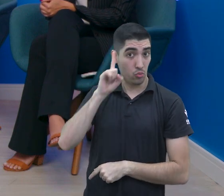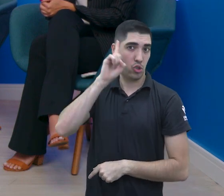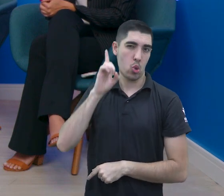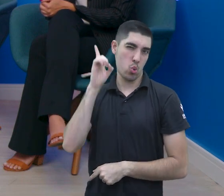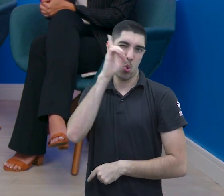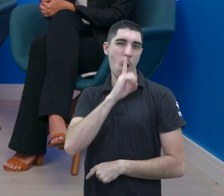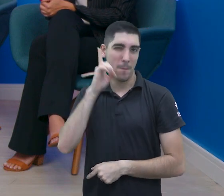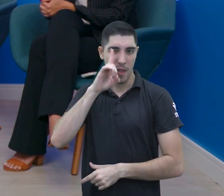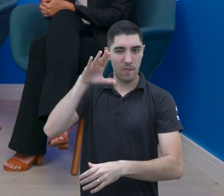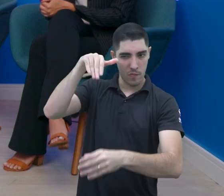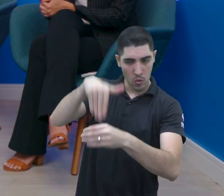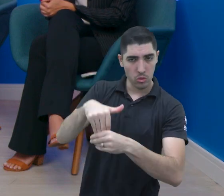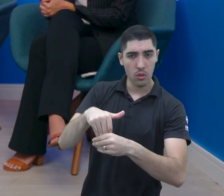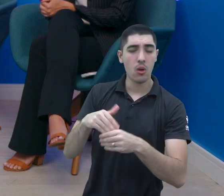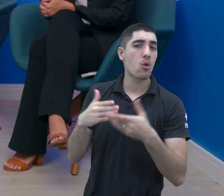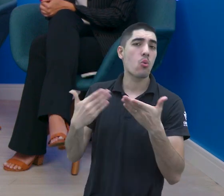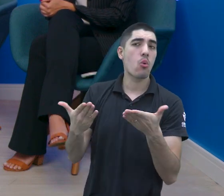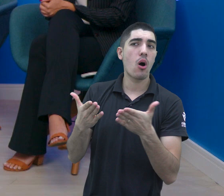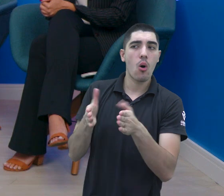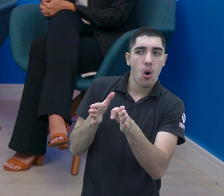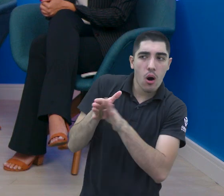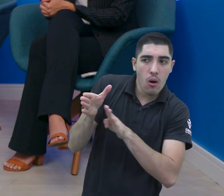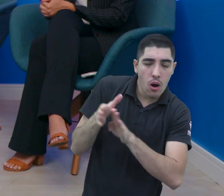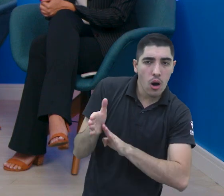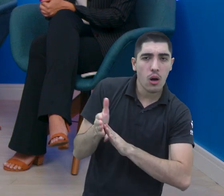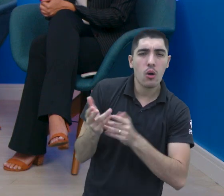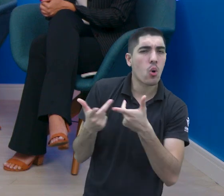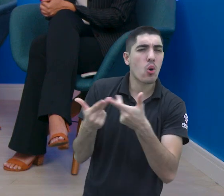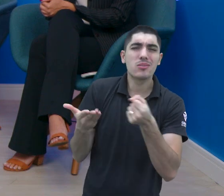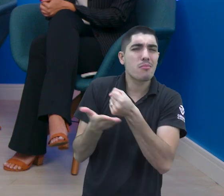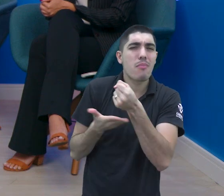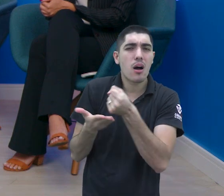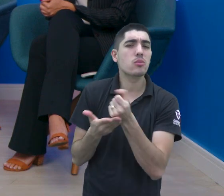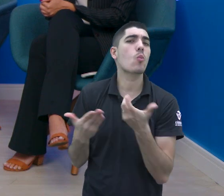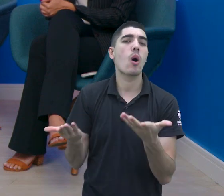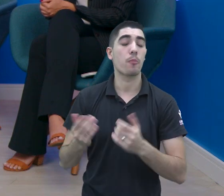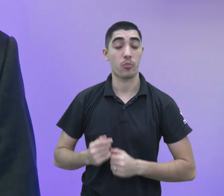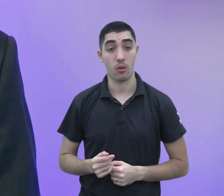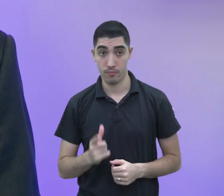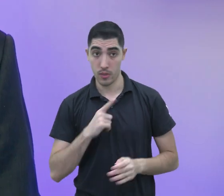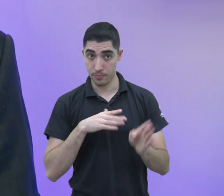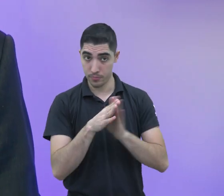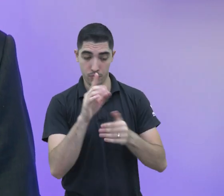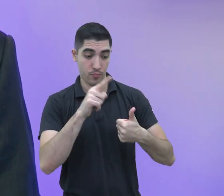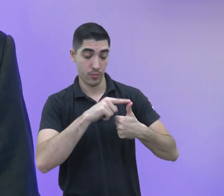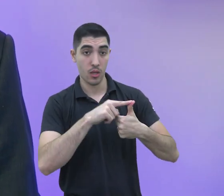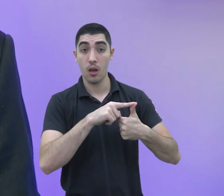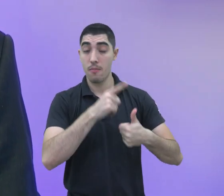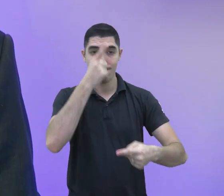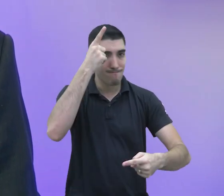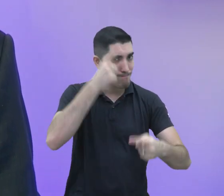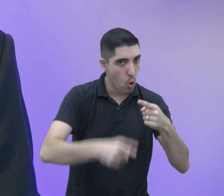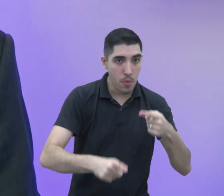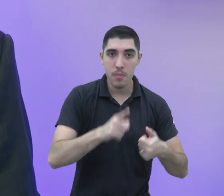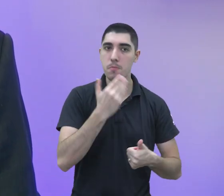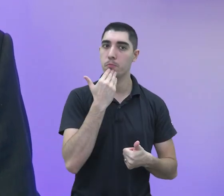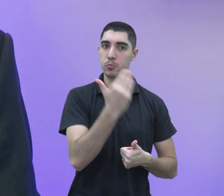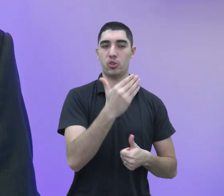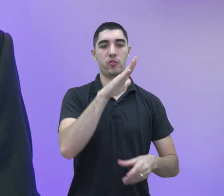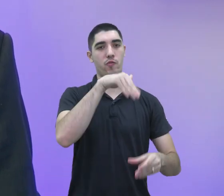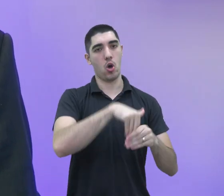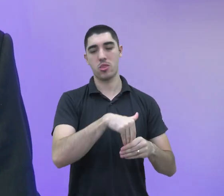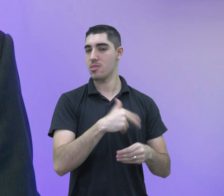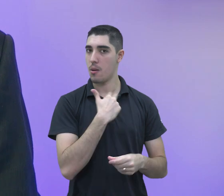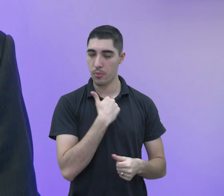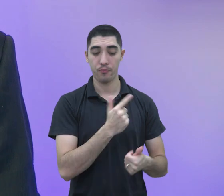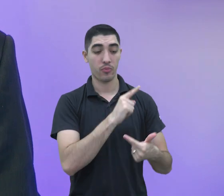o domingo ali de votação? Tem algumas orientações básicas que a gente pode dar? Sim, a principal orientação é proibido, absolutamente proibido